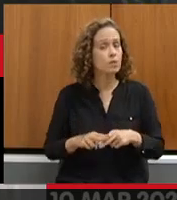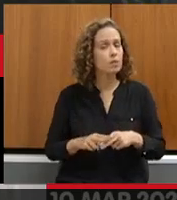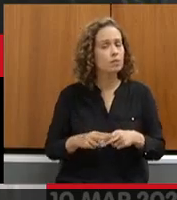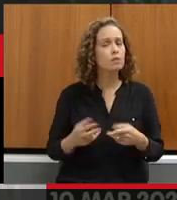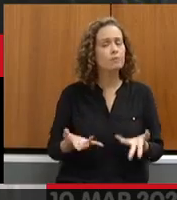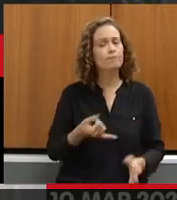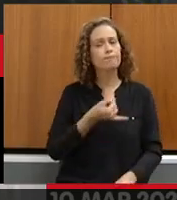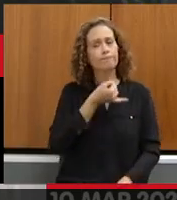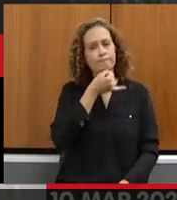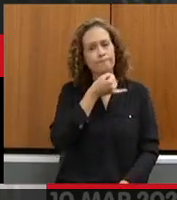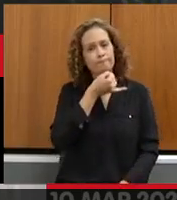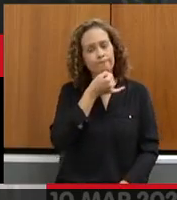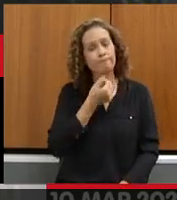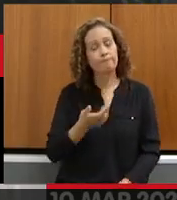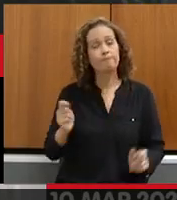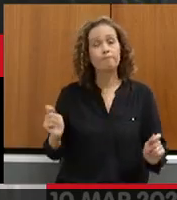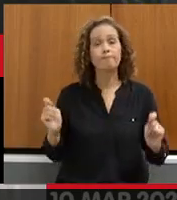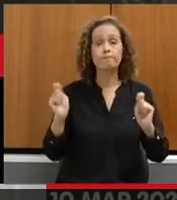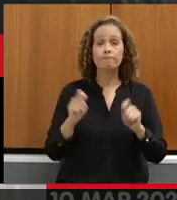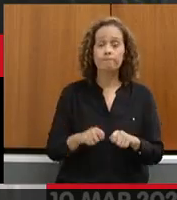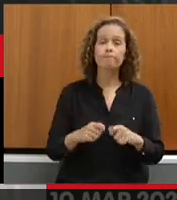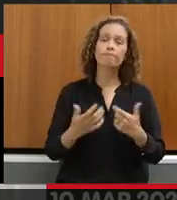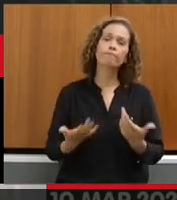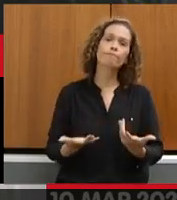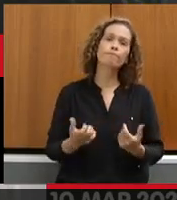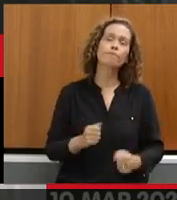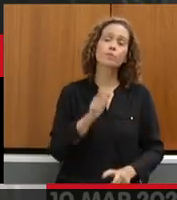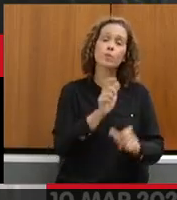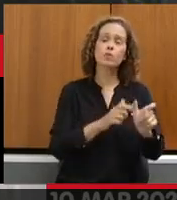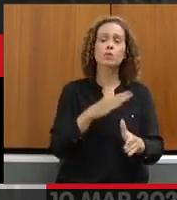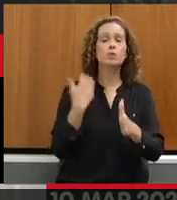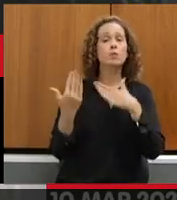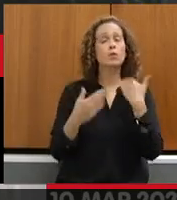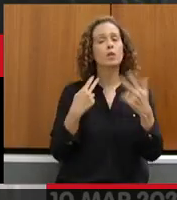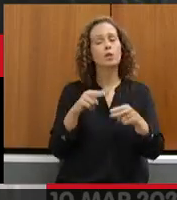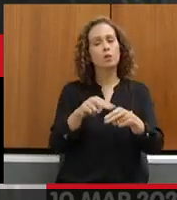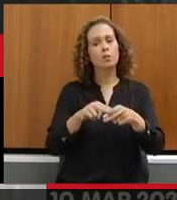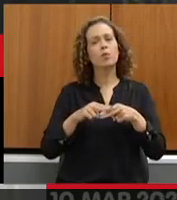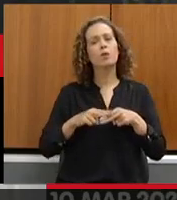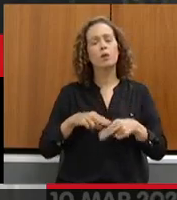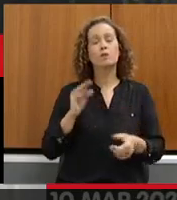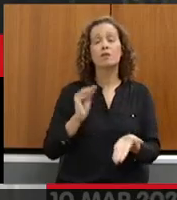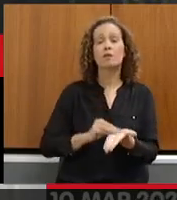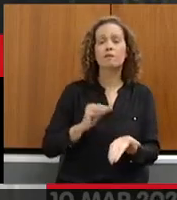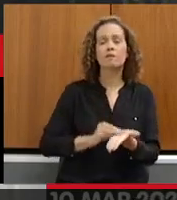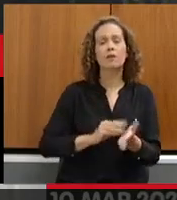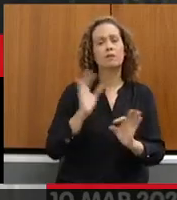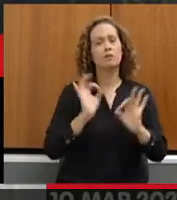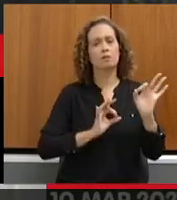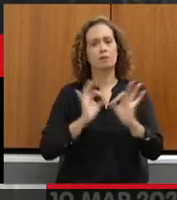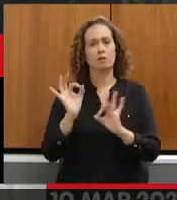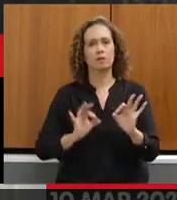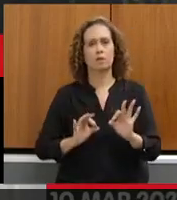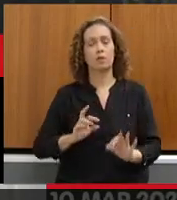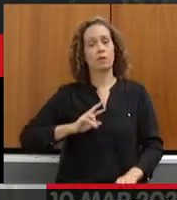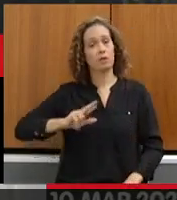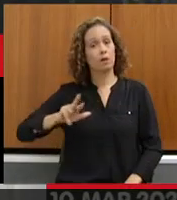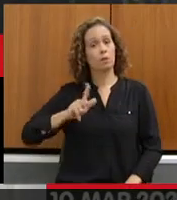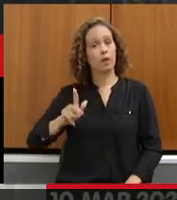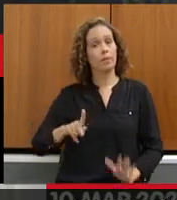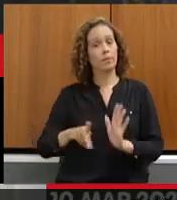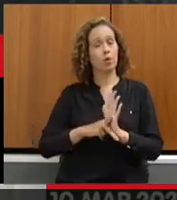infelizmente a possibilidade de muitos ovos por causa dessa desorganização não fala do secretário